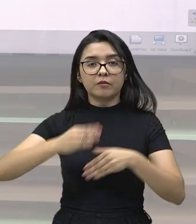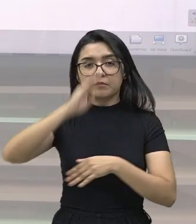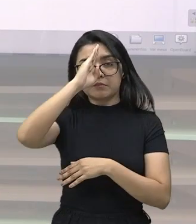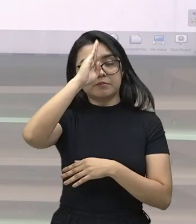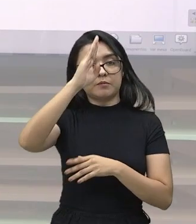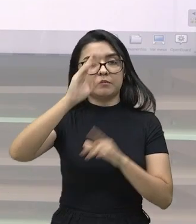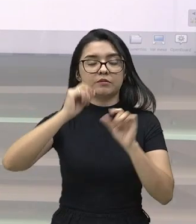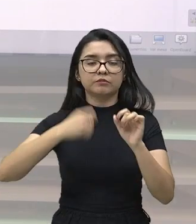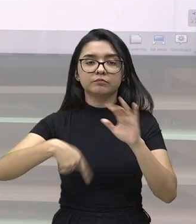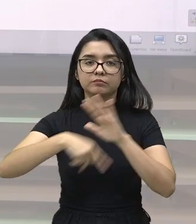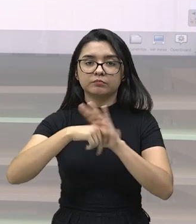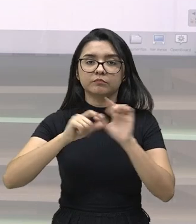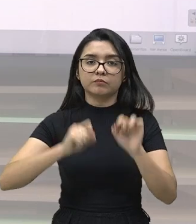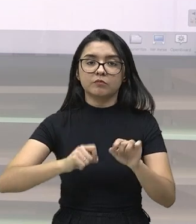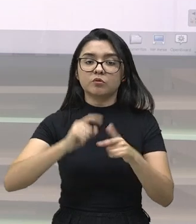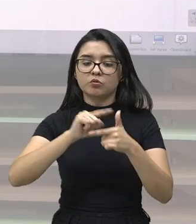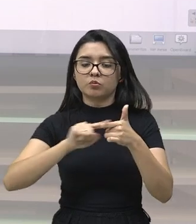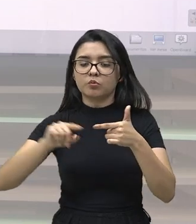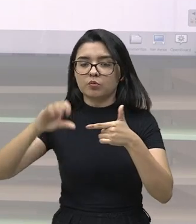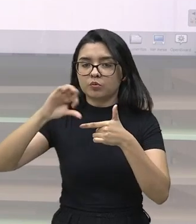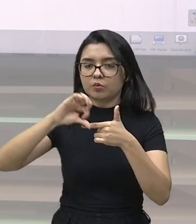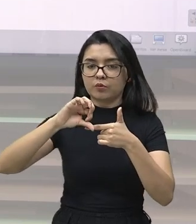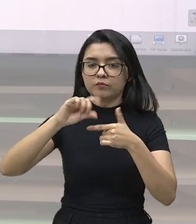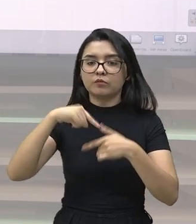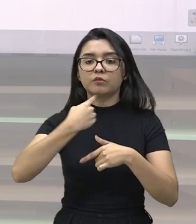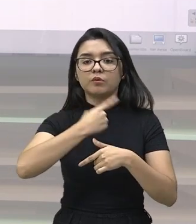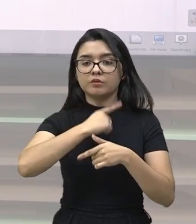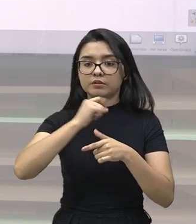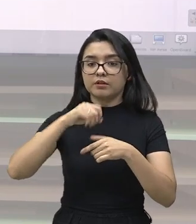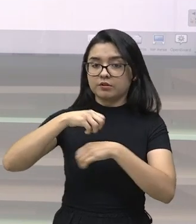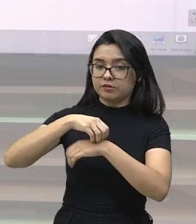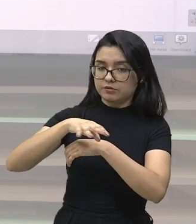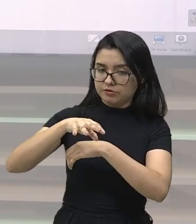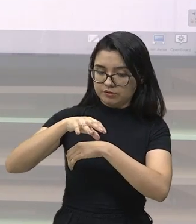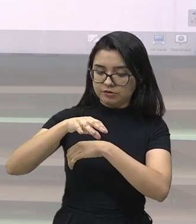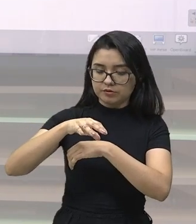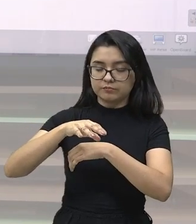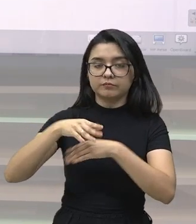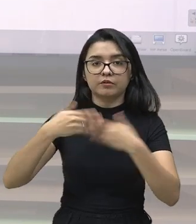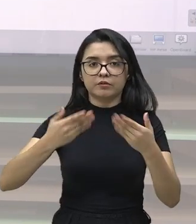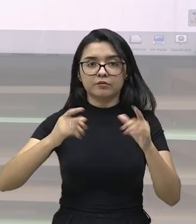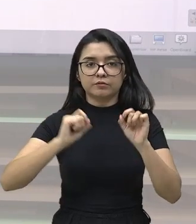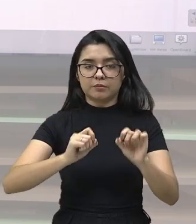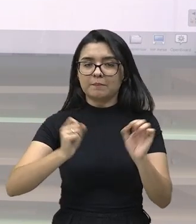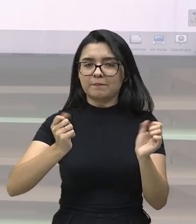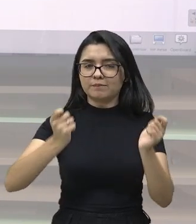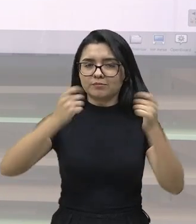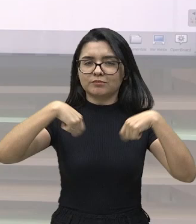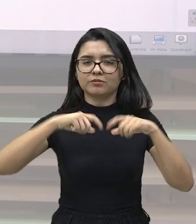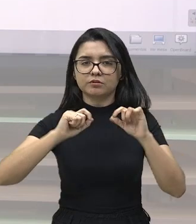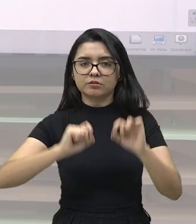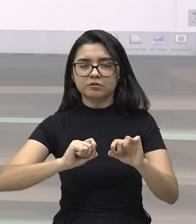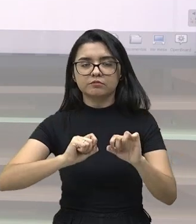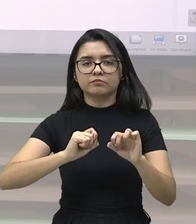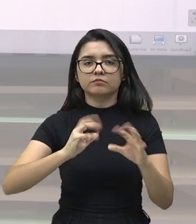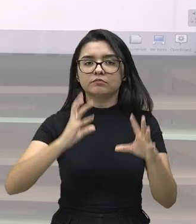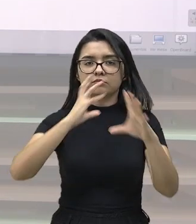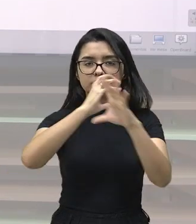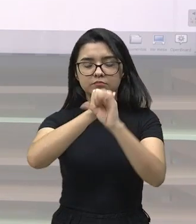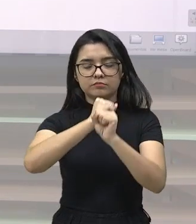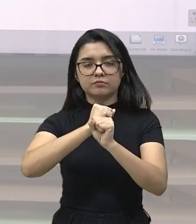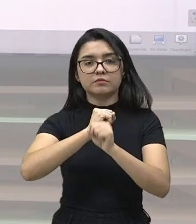do divisibilidade por 9, a gente tem essa dica, né? Que o número vai ser divisível por 9 quando a soma dos